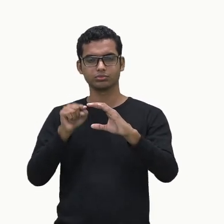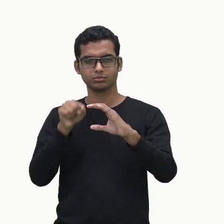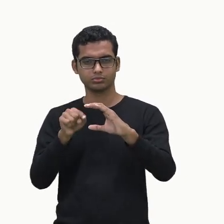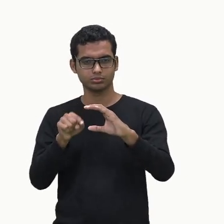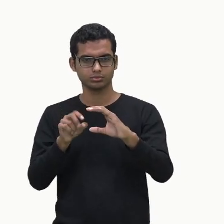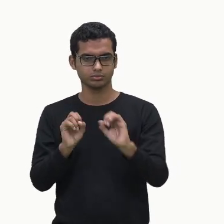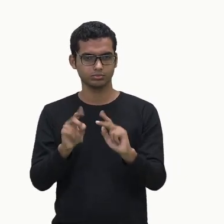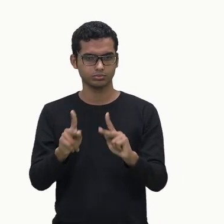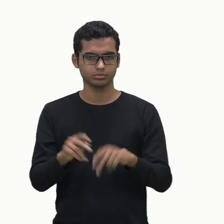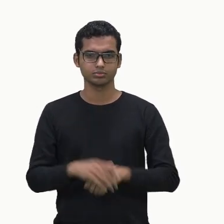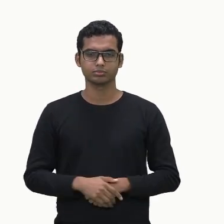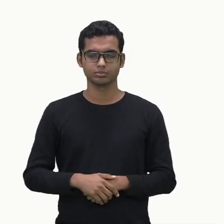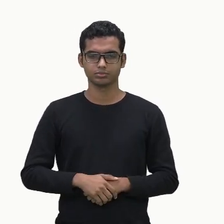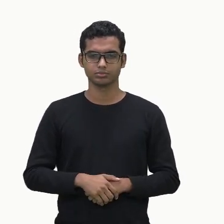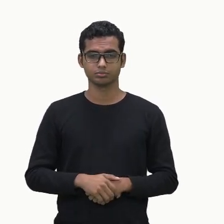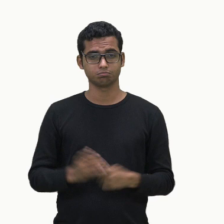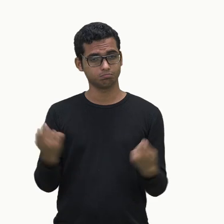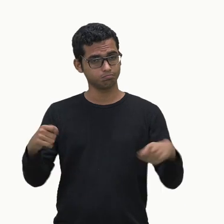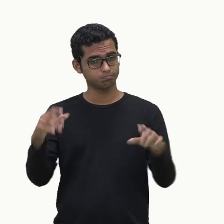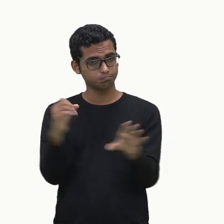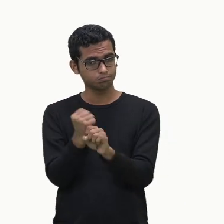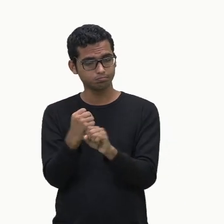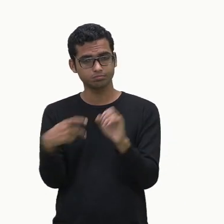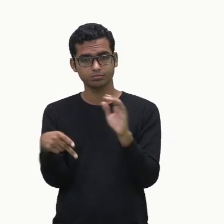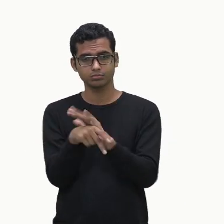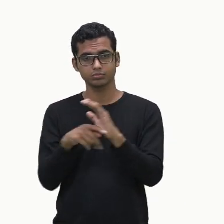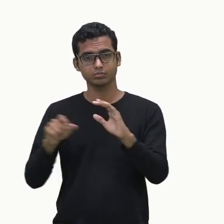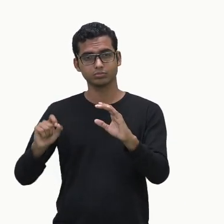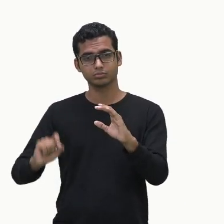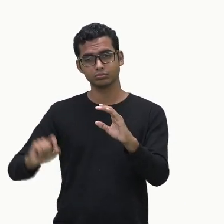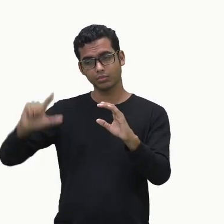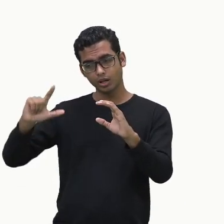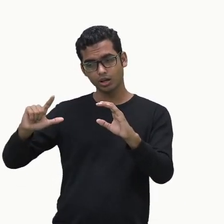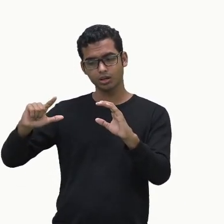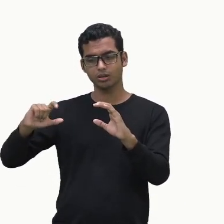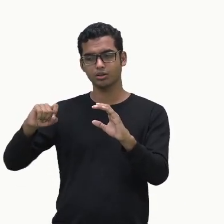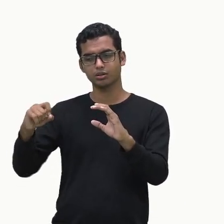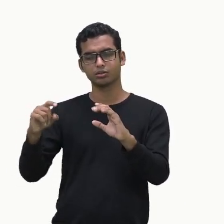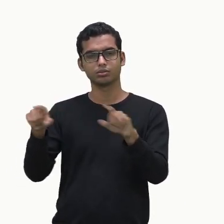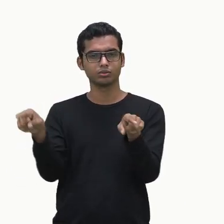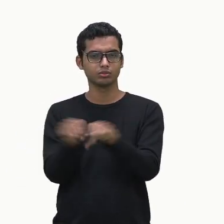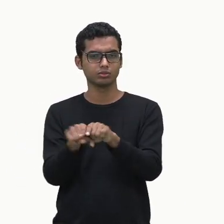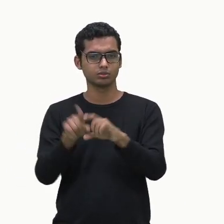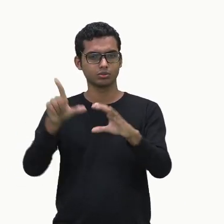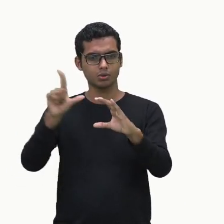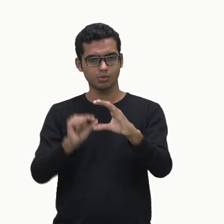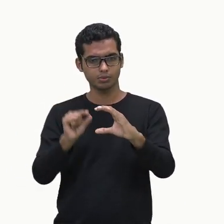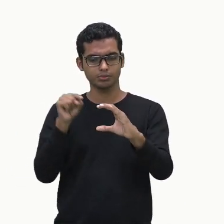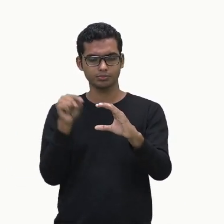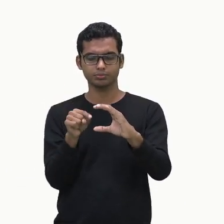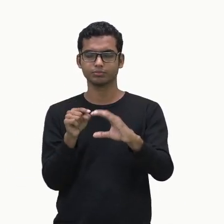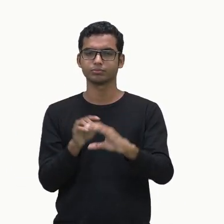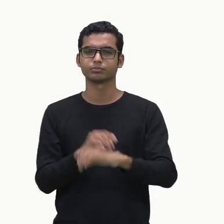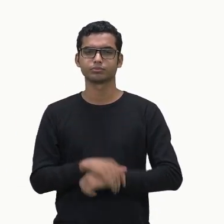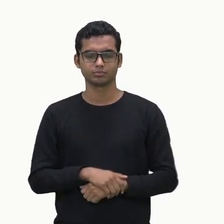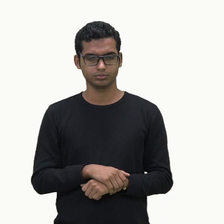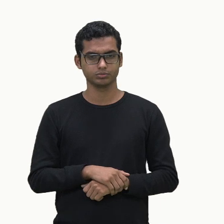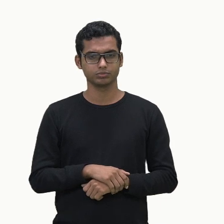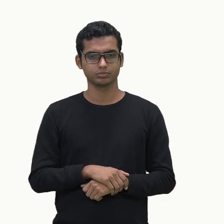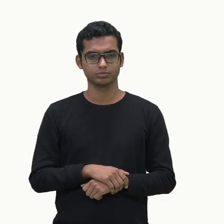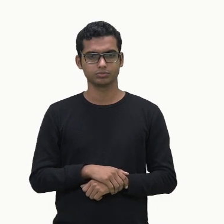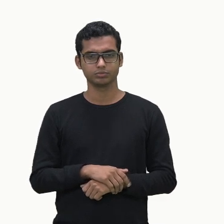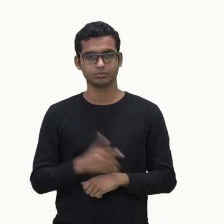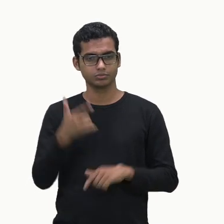Como eu mencionei, você pode calcular a área do grandão em separado menos a área do menor